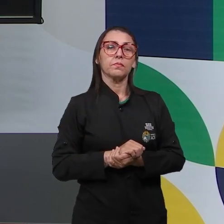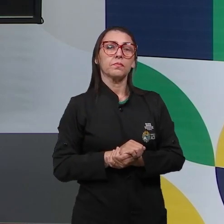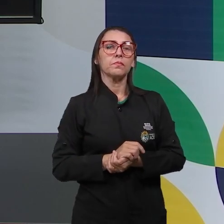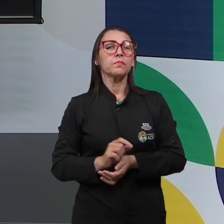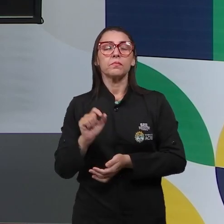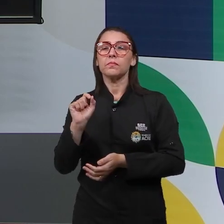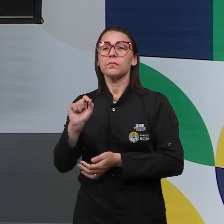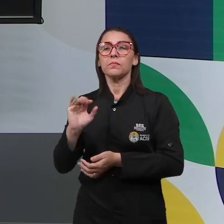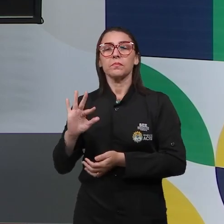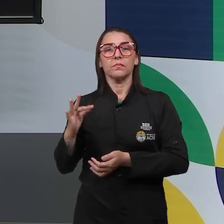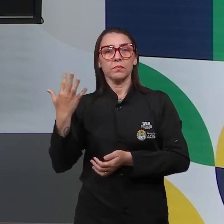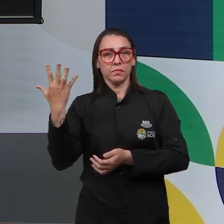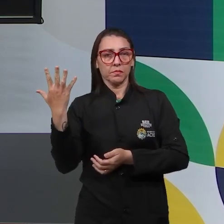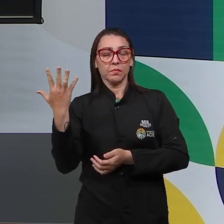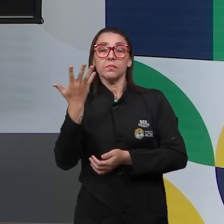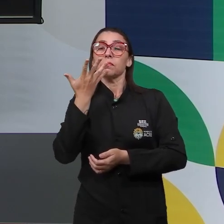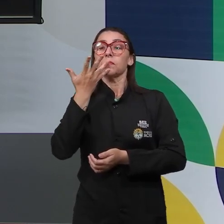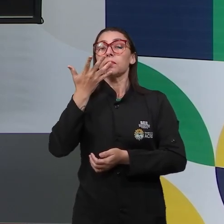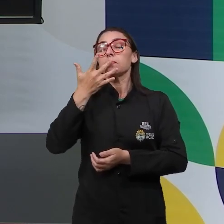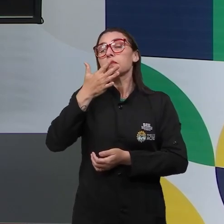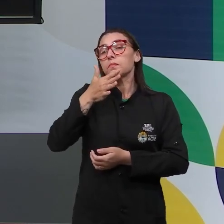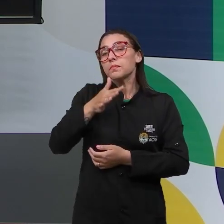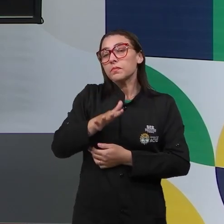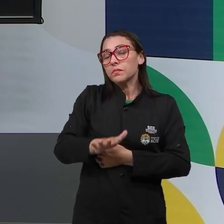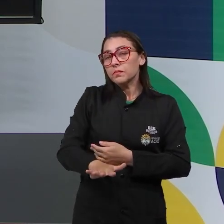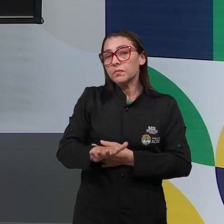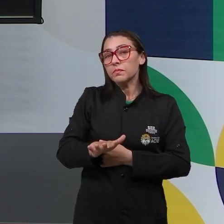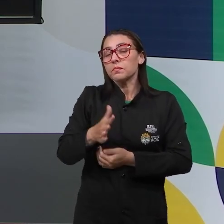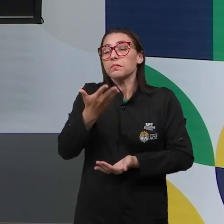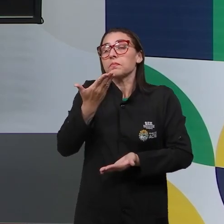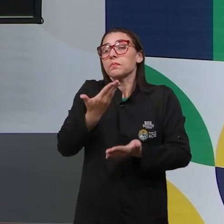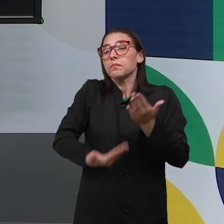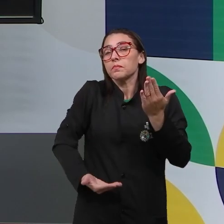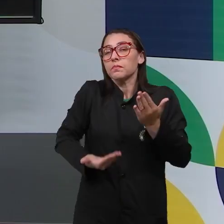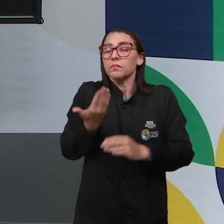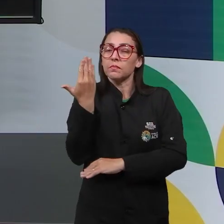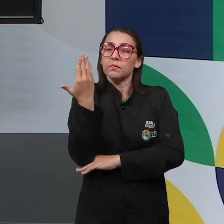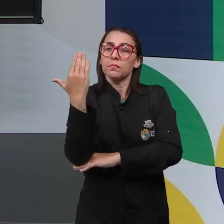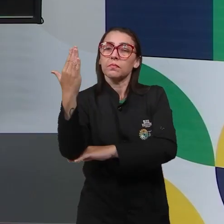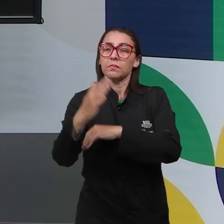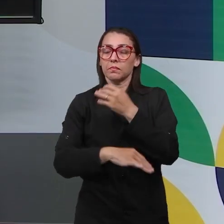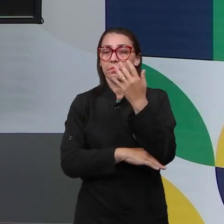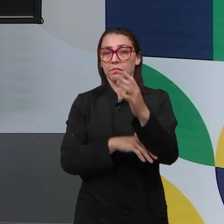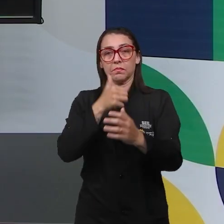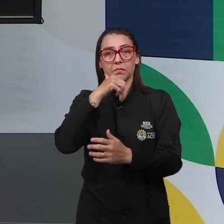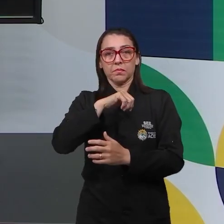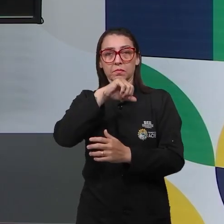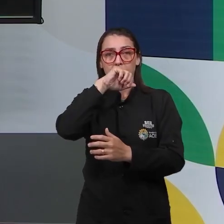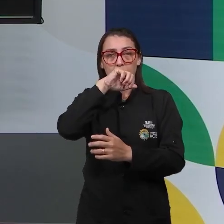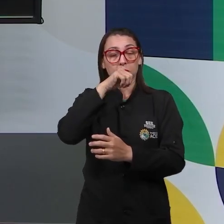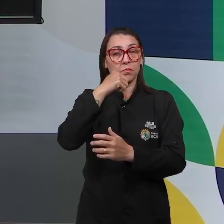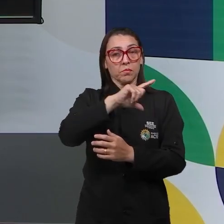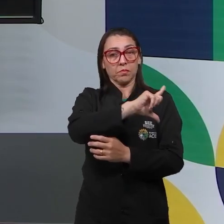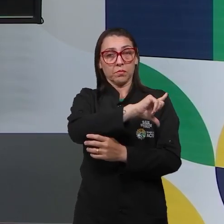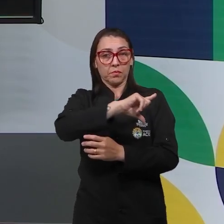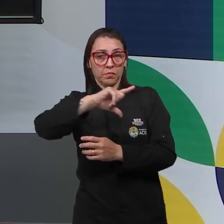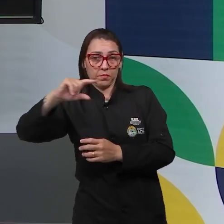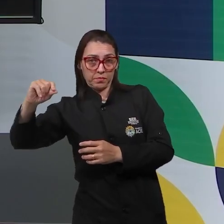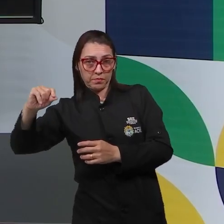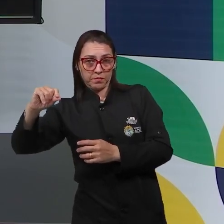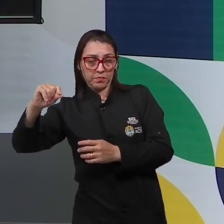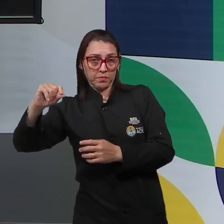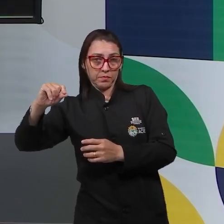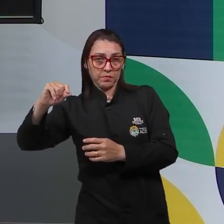que aconteceu? Essas crianças, elas se perderam na floresta da sua mãe. Aí a mãe foi embora. Então elas